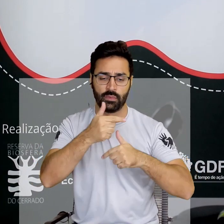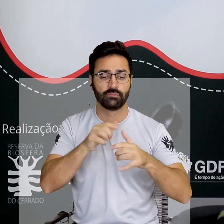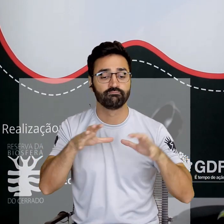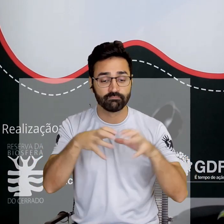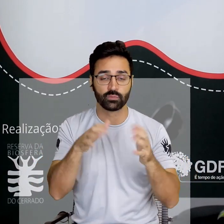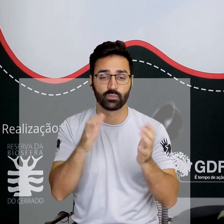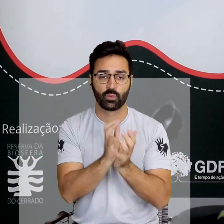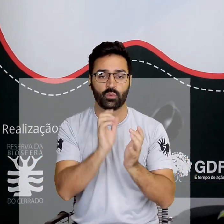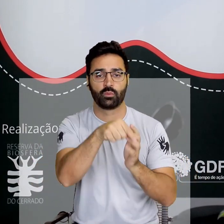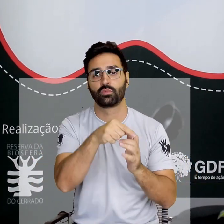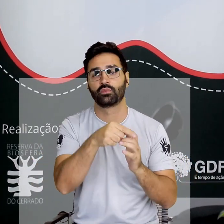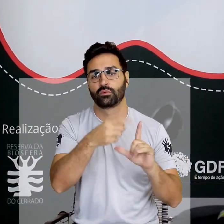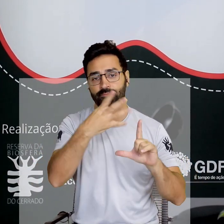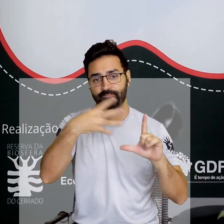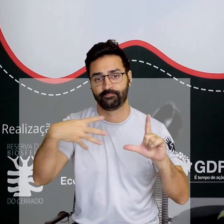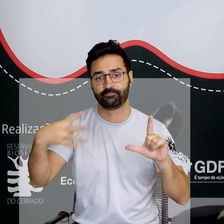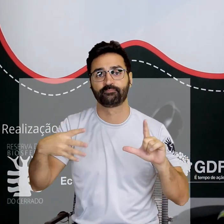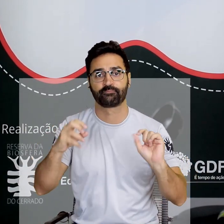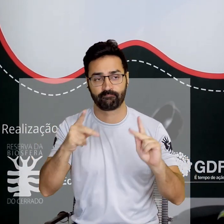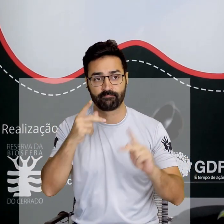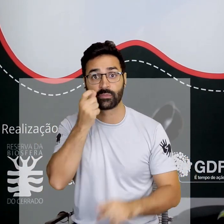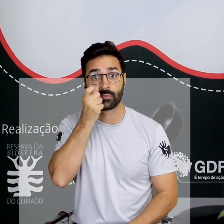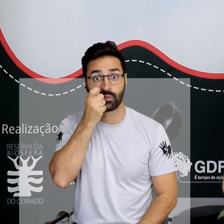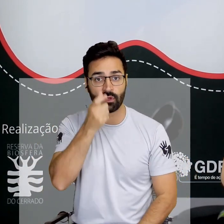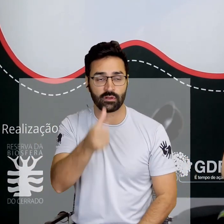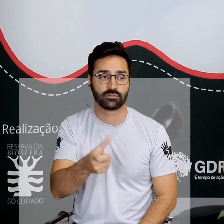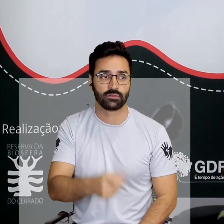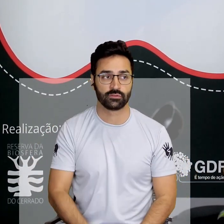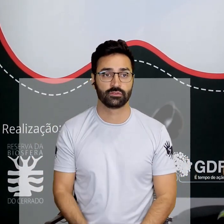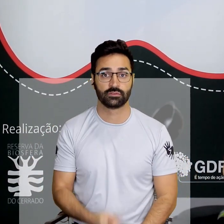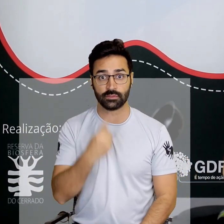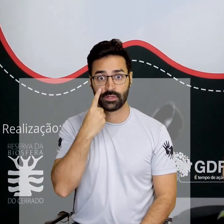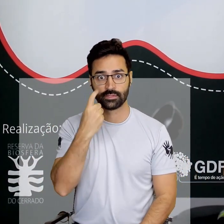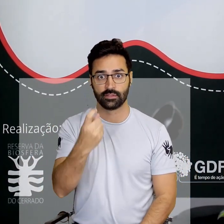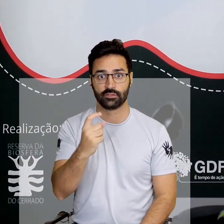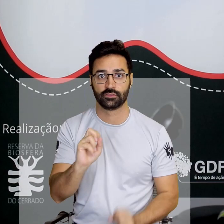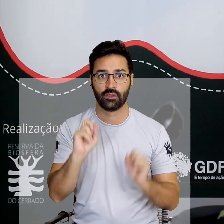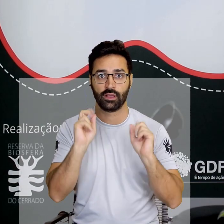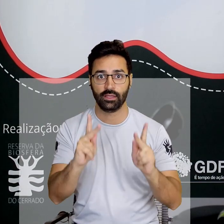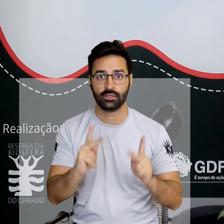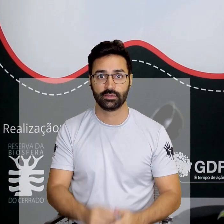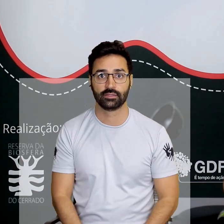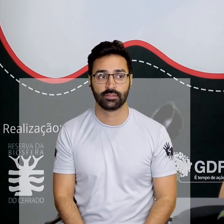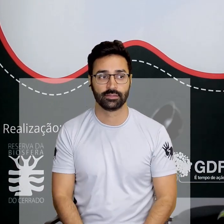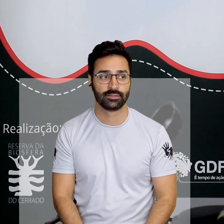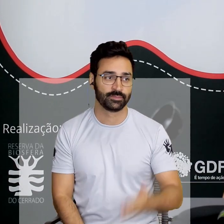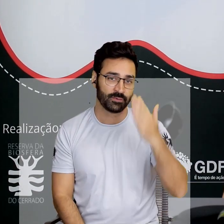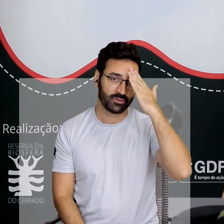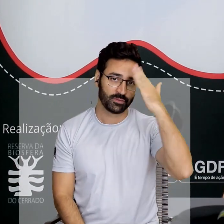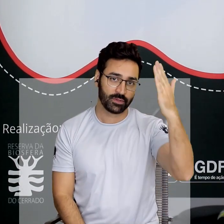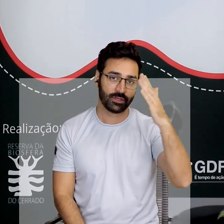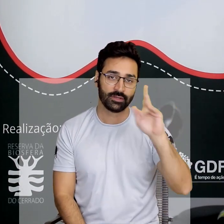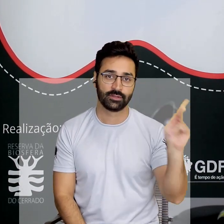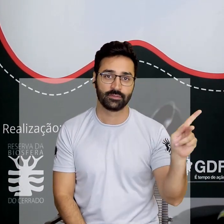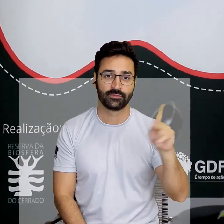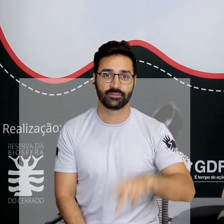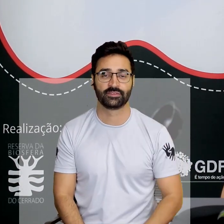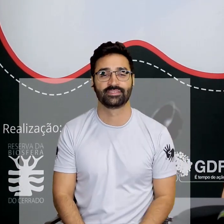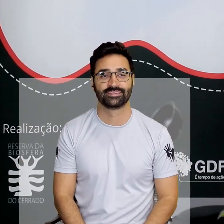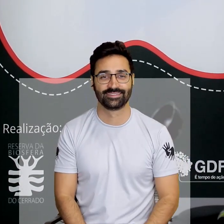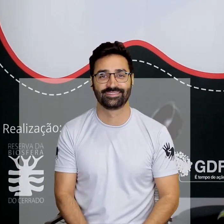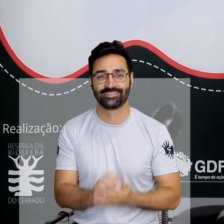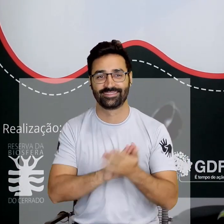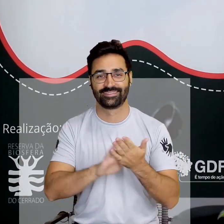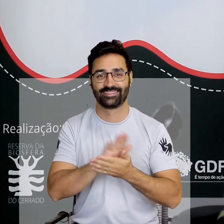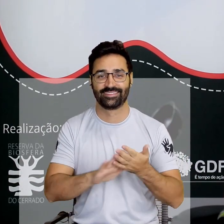você usa, que você atua. É bem interessante. Ok? Muito obrigada, viu, professora? Boa Por noite. nada.